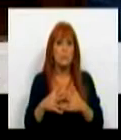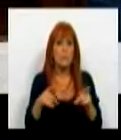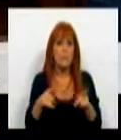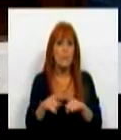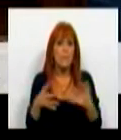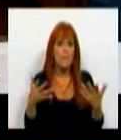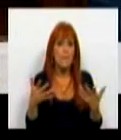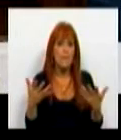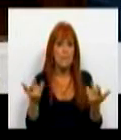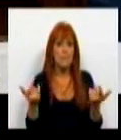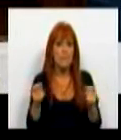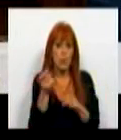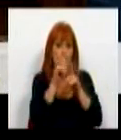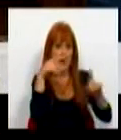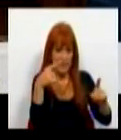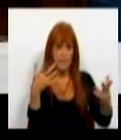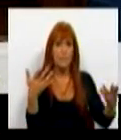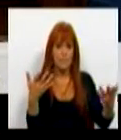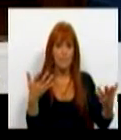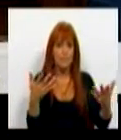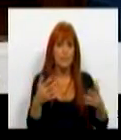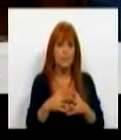para o Banif.